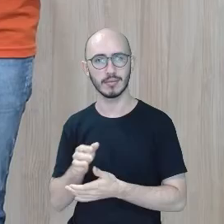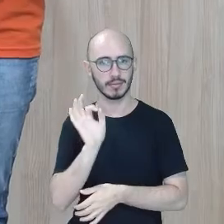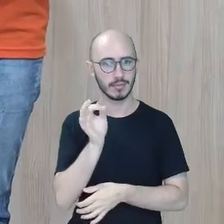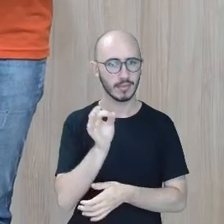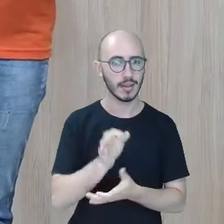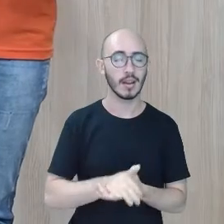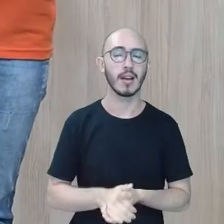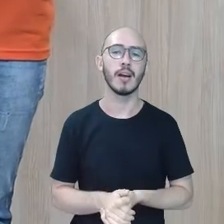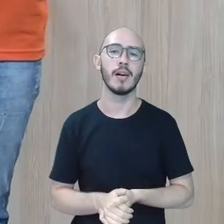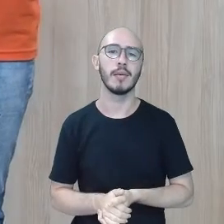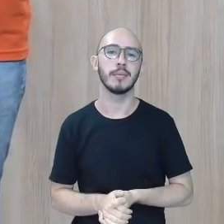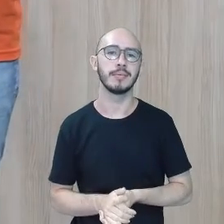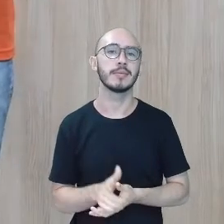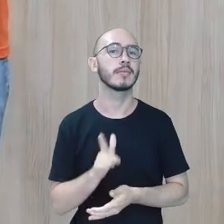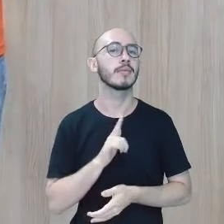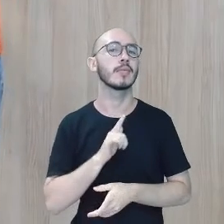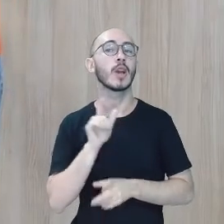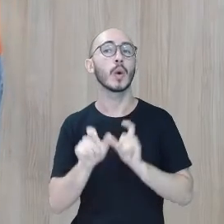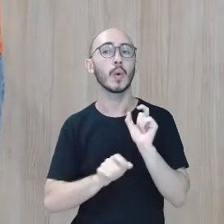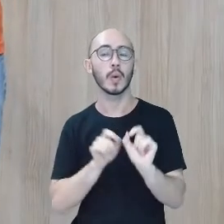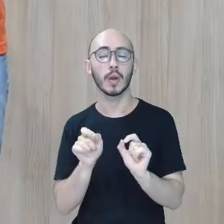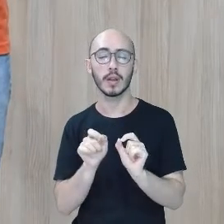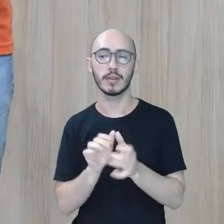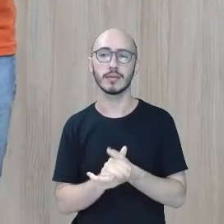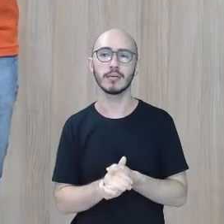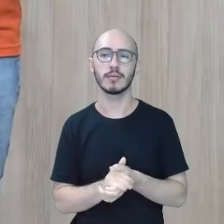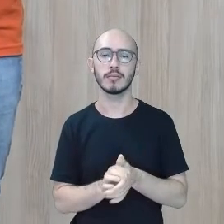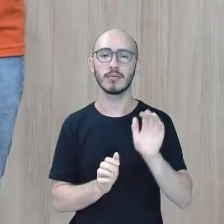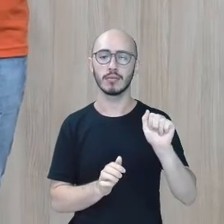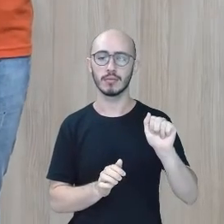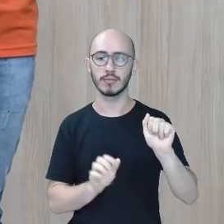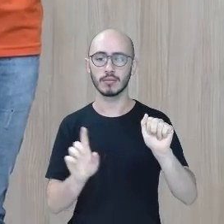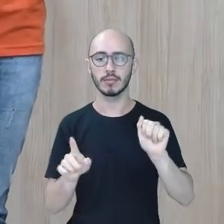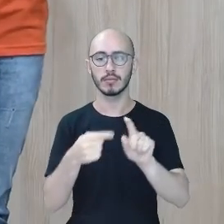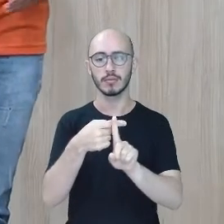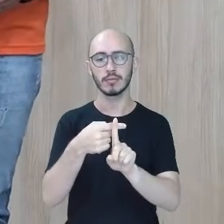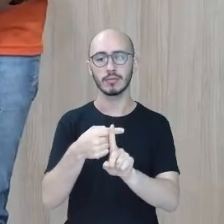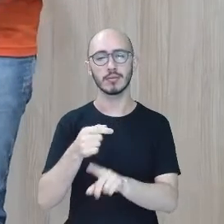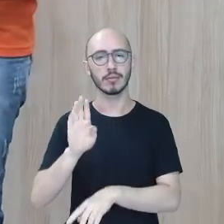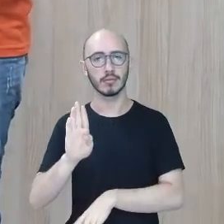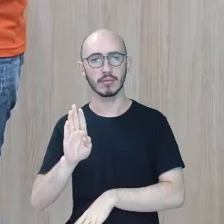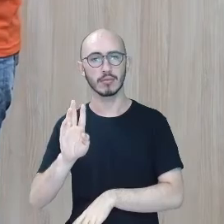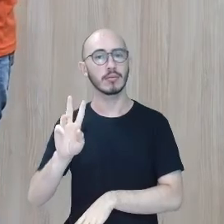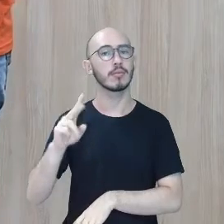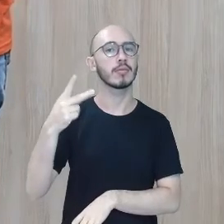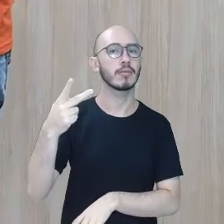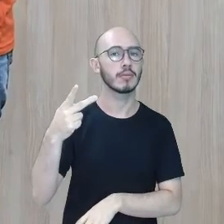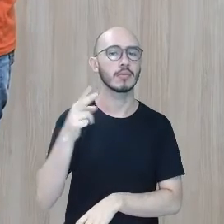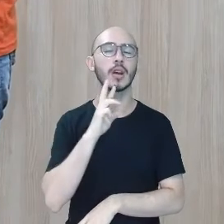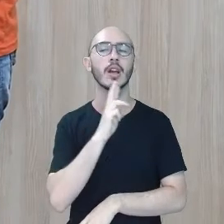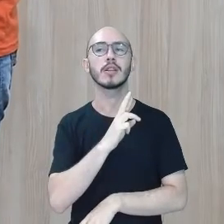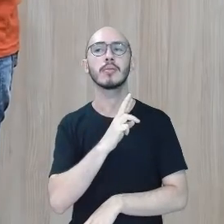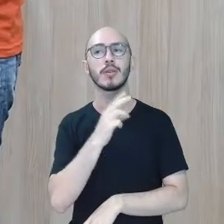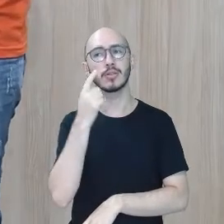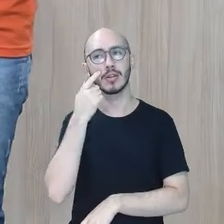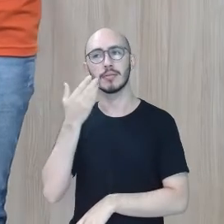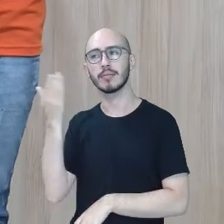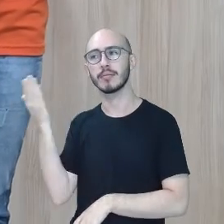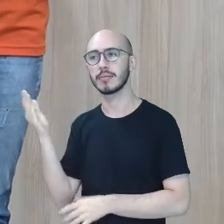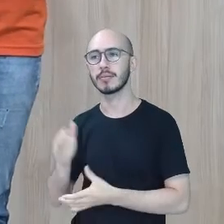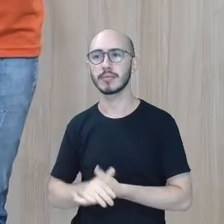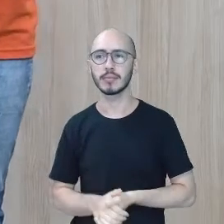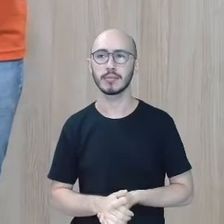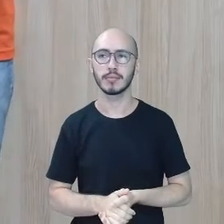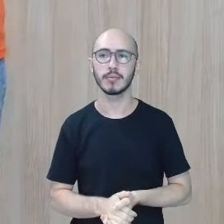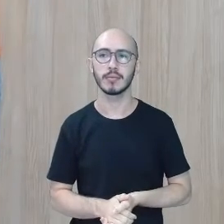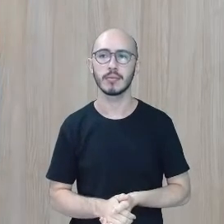certo? Então quando eu tenho lá A mais B elevado ao quadrado, eu tenho como resultado esse polinômio aí.